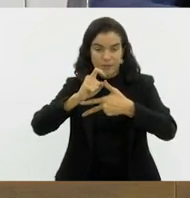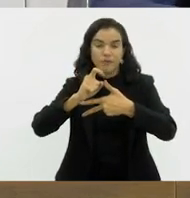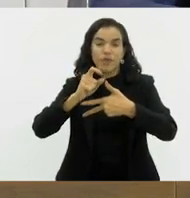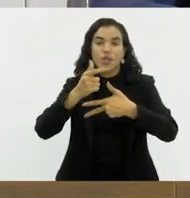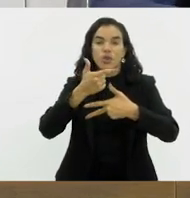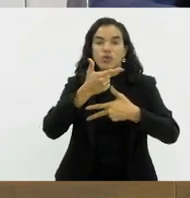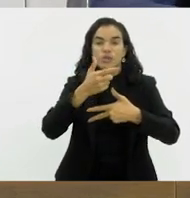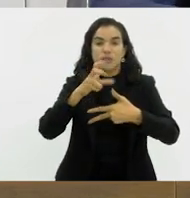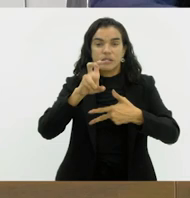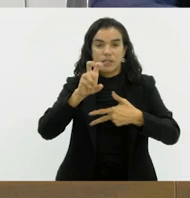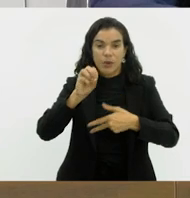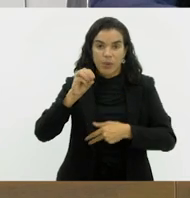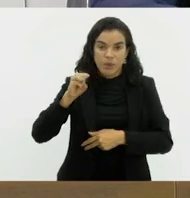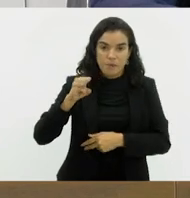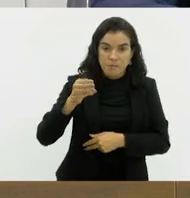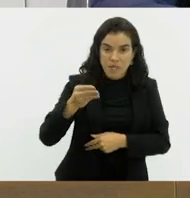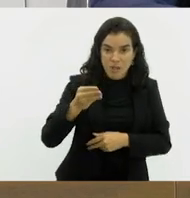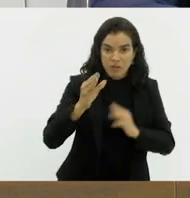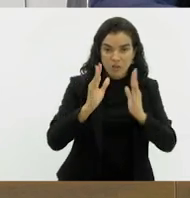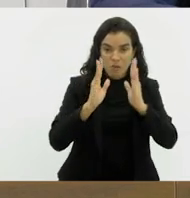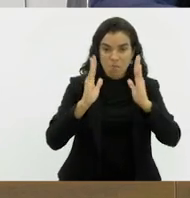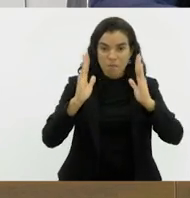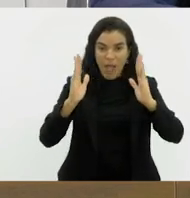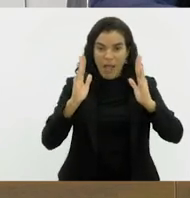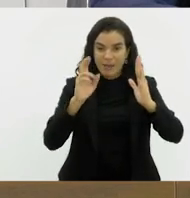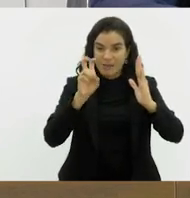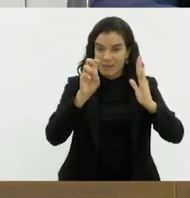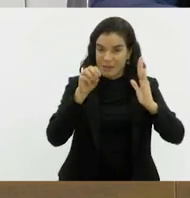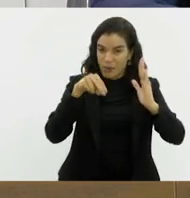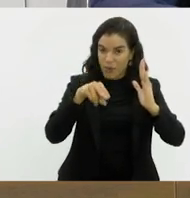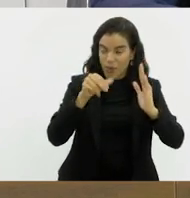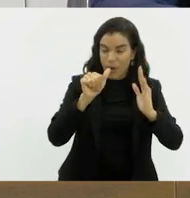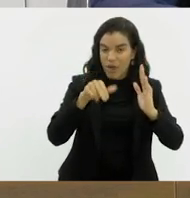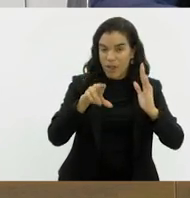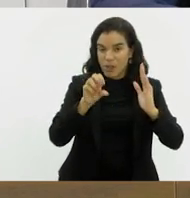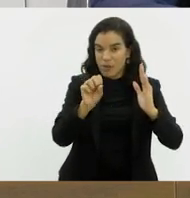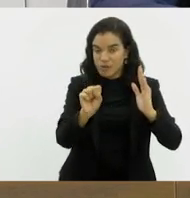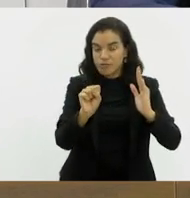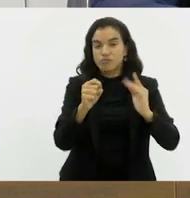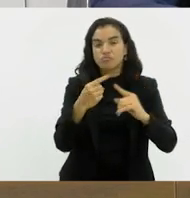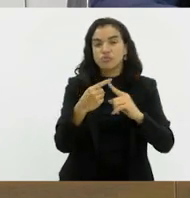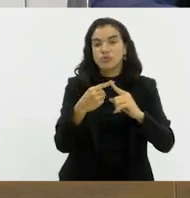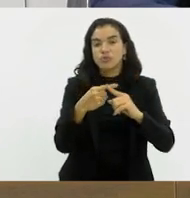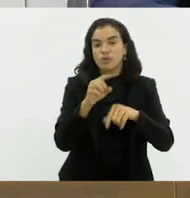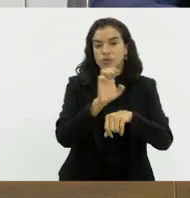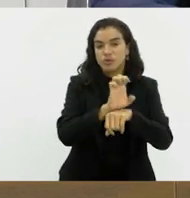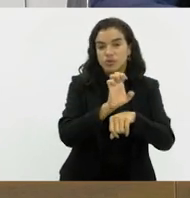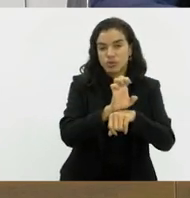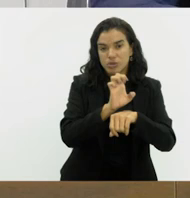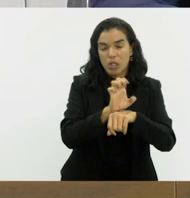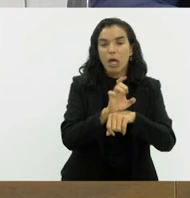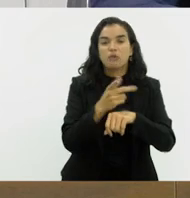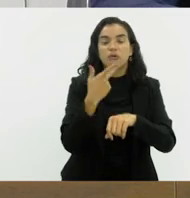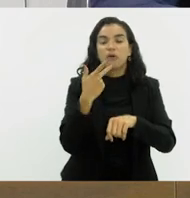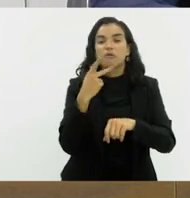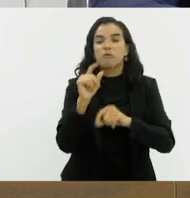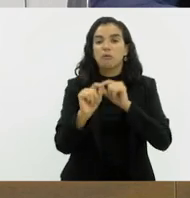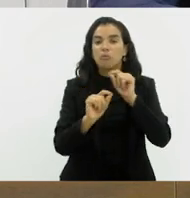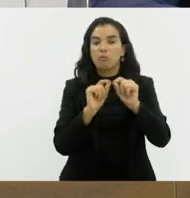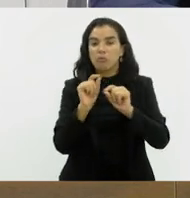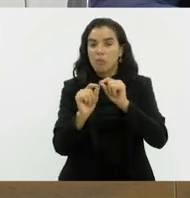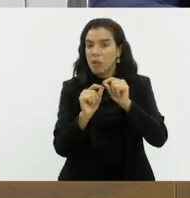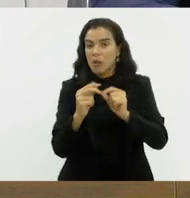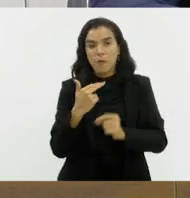250 milhões em 5 anos, porque até então, no processo que o Estado argumentava de que não